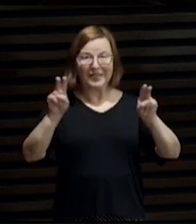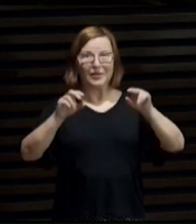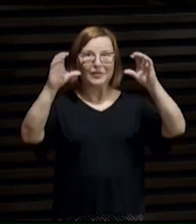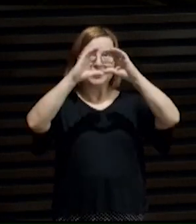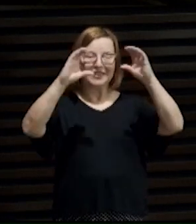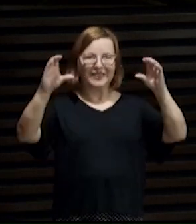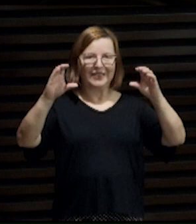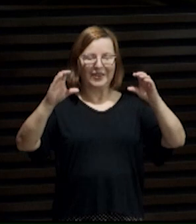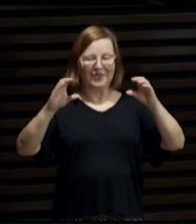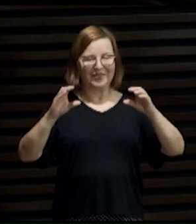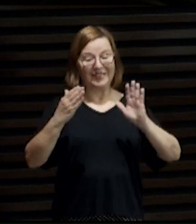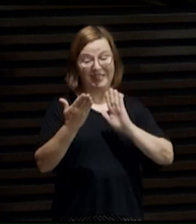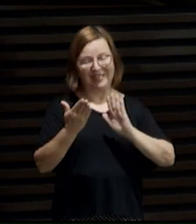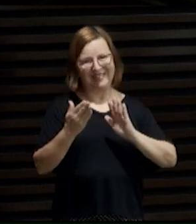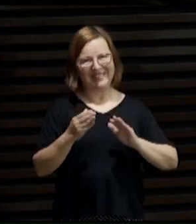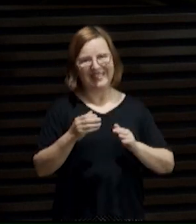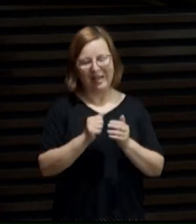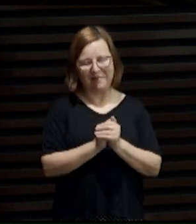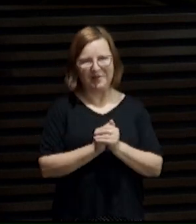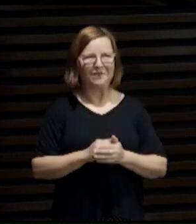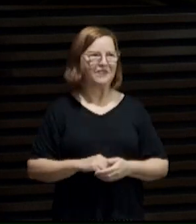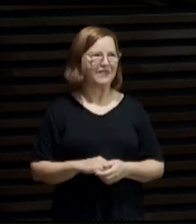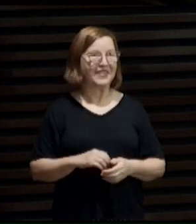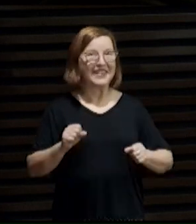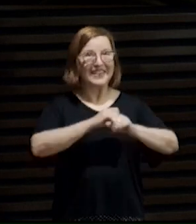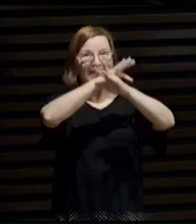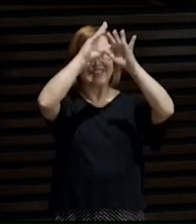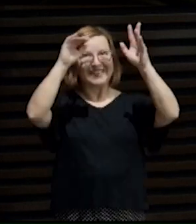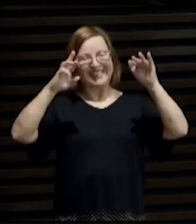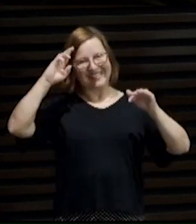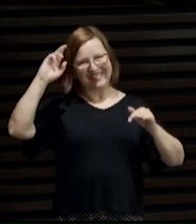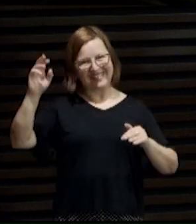face. Amém. Oremos ao Senhor.